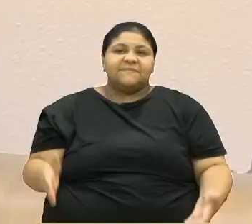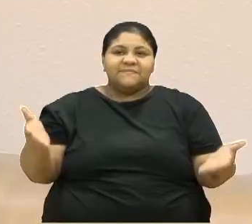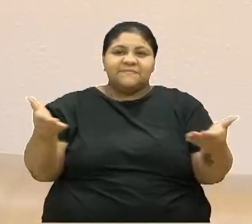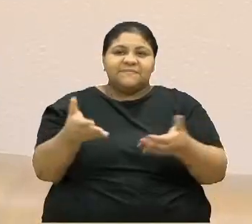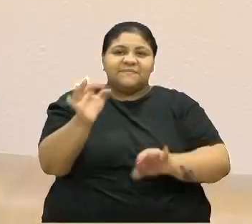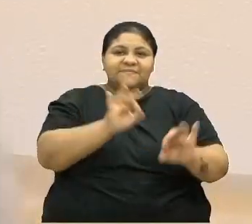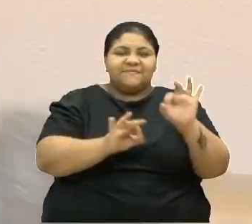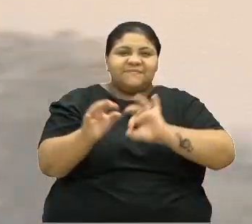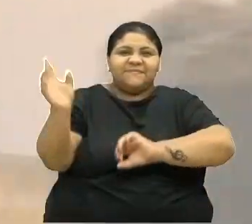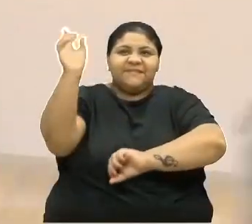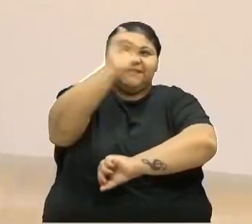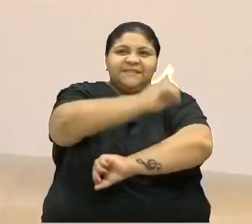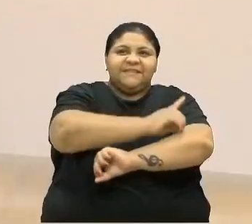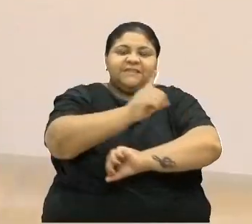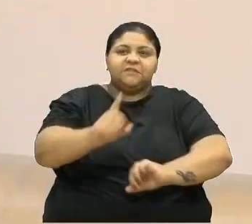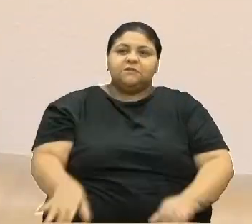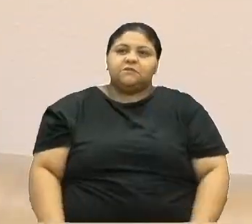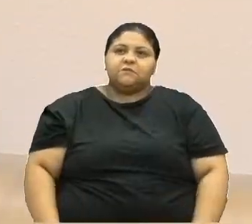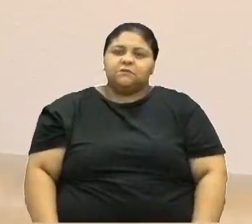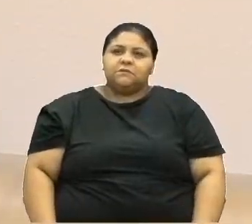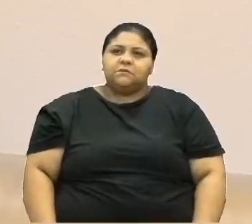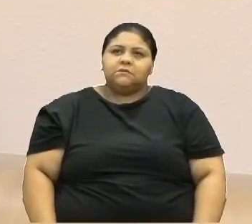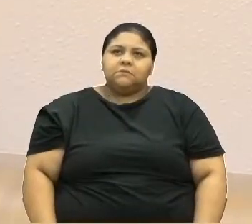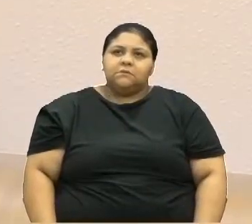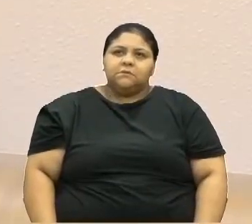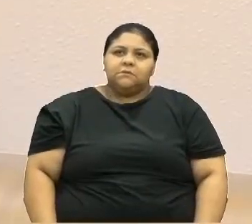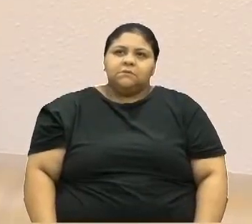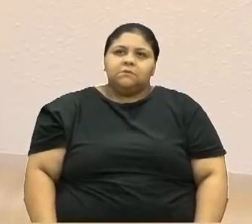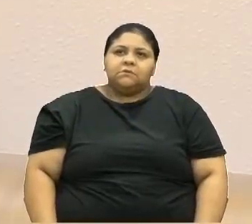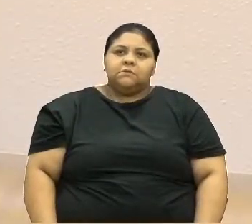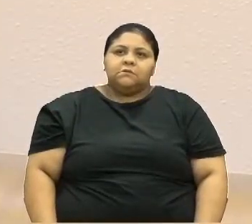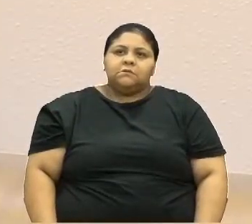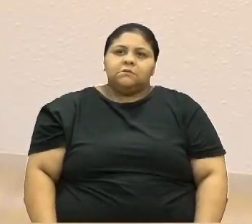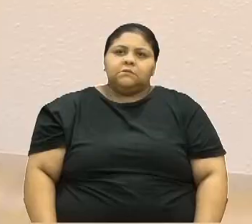Passemos à ordem do dia. Com licença.